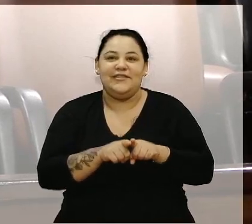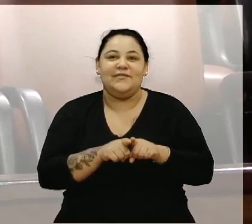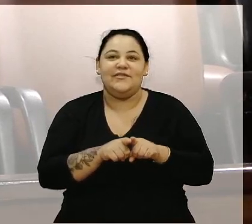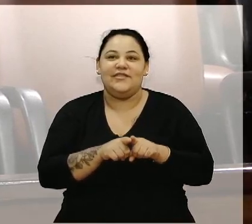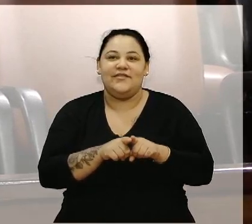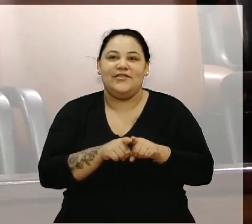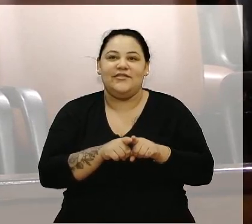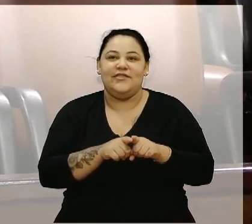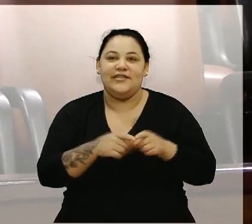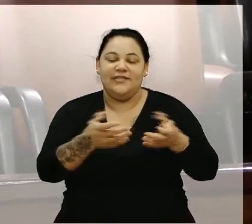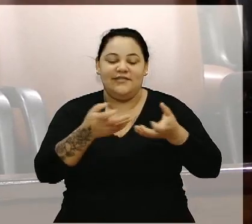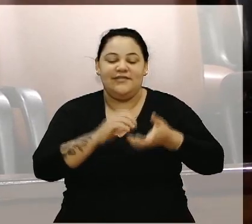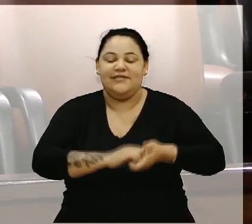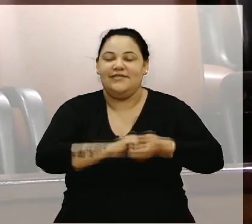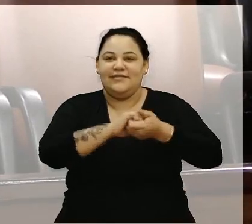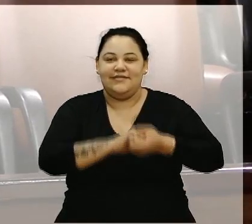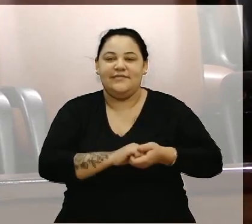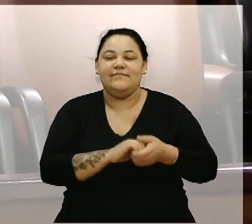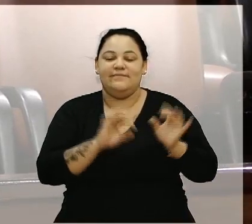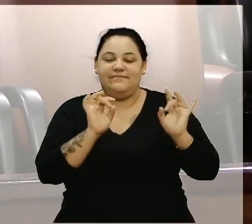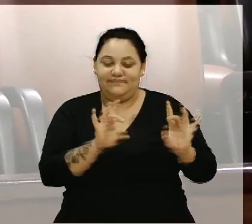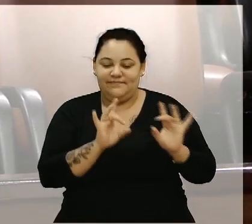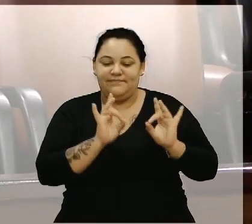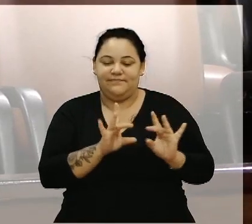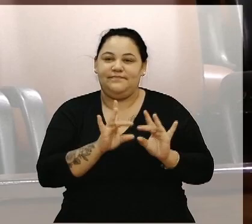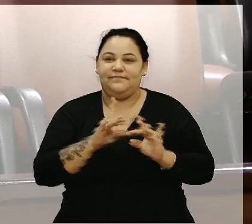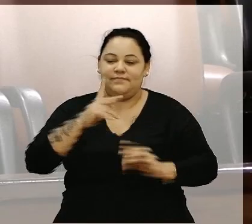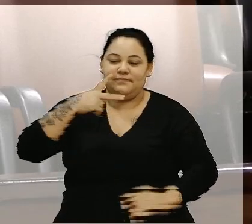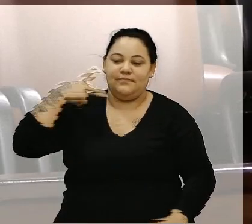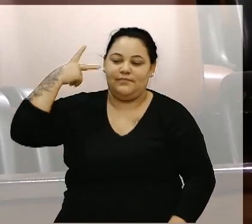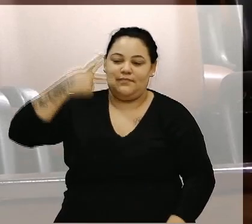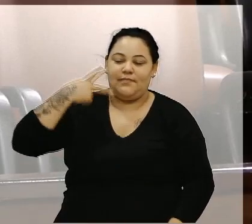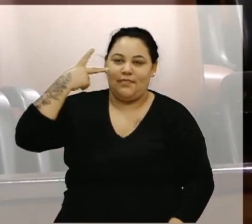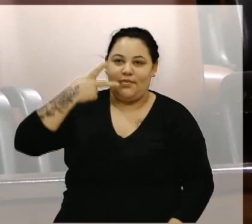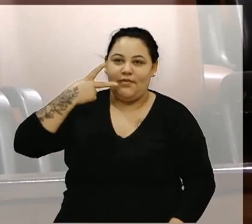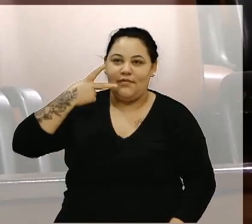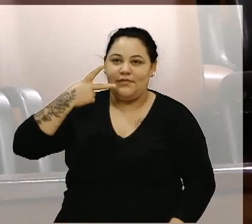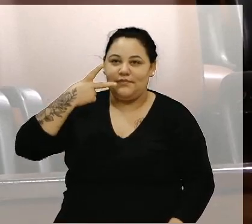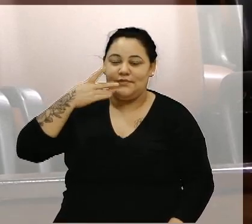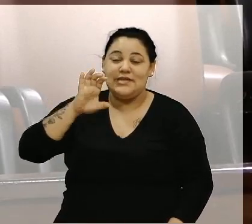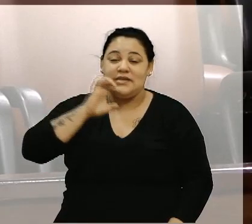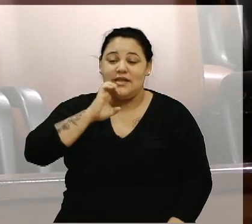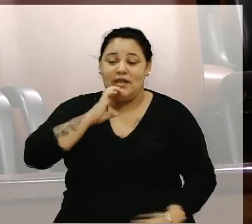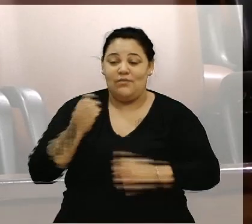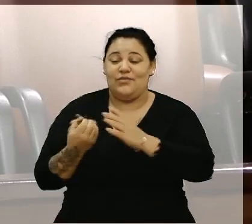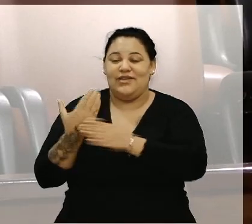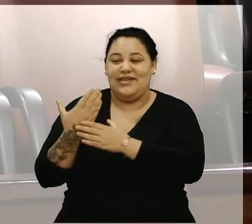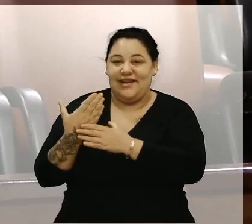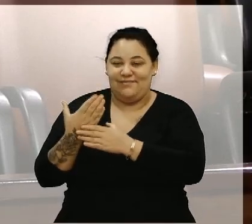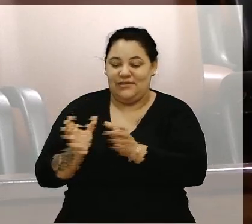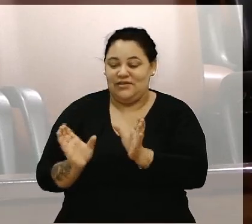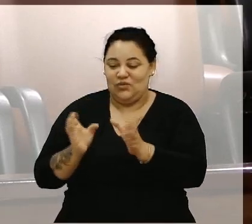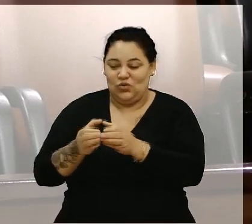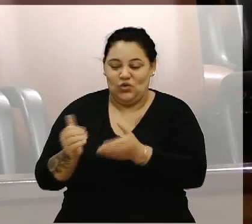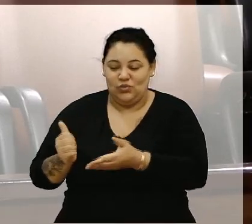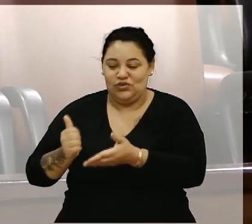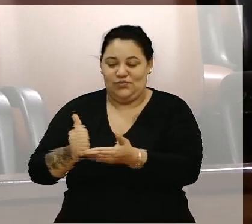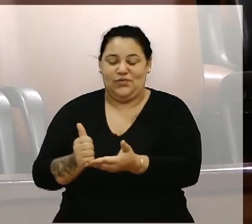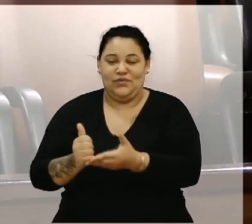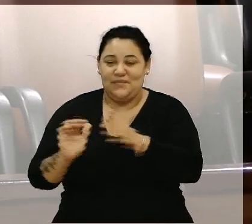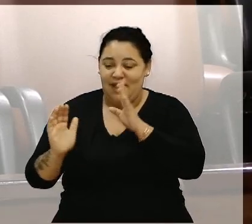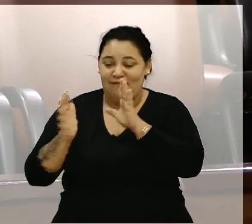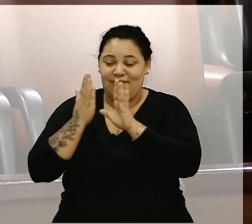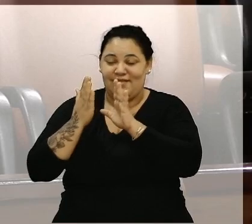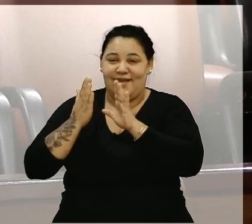Quero cumprimentar em especial a vereadora Estela por criar essa frente parlamentar de enfrentamento